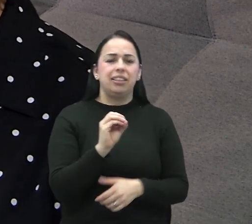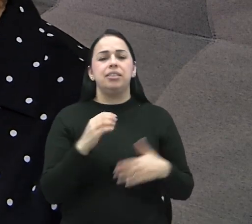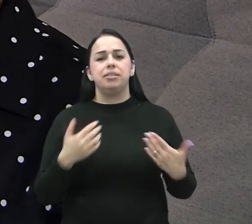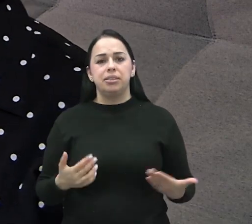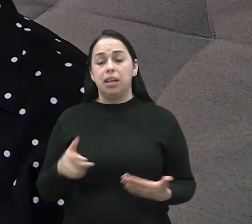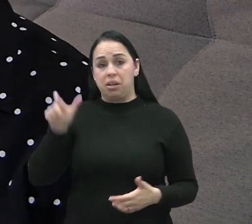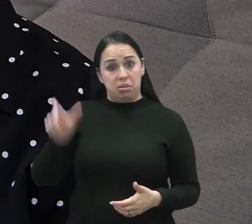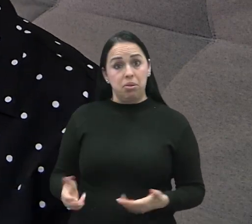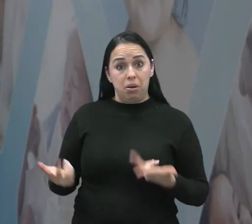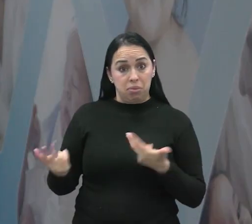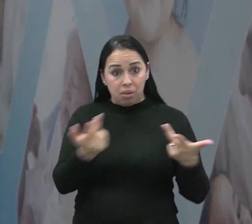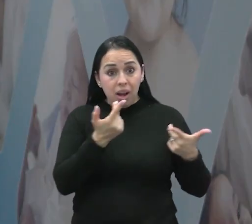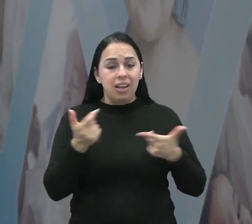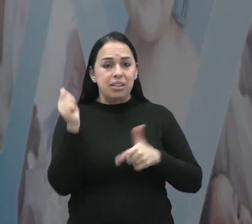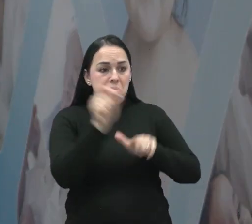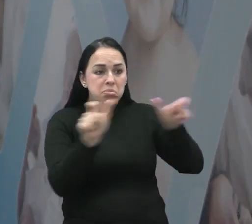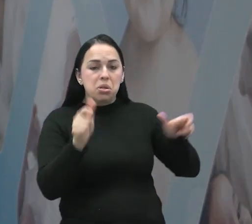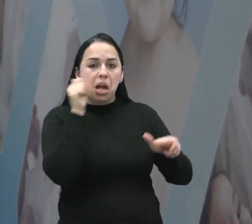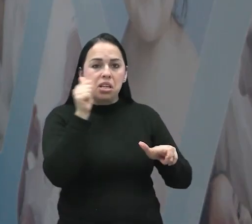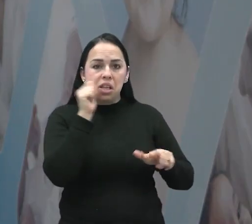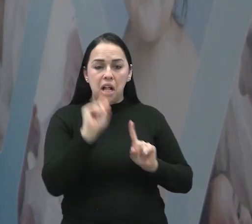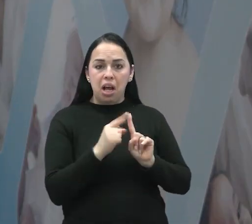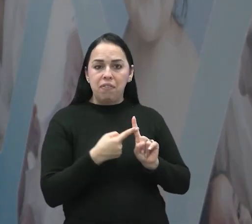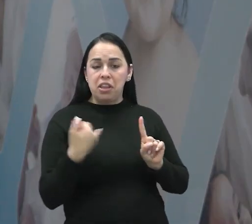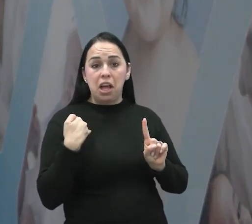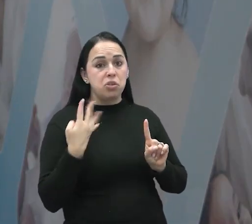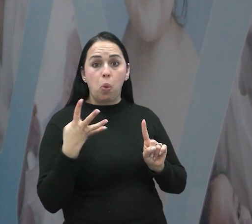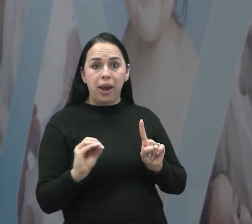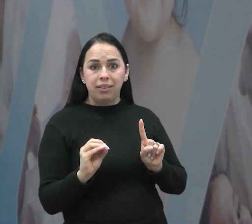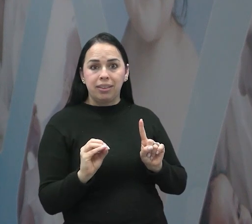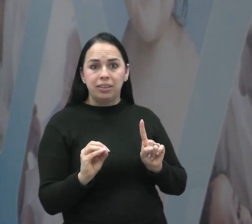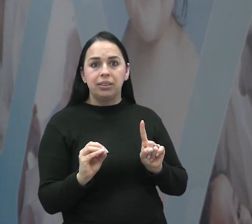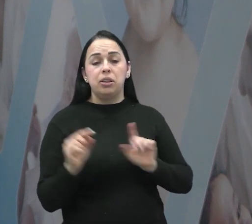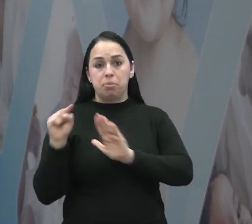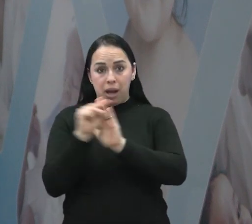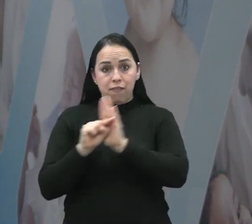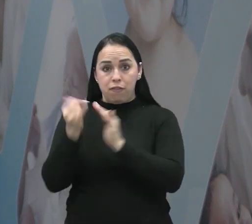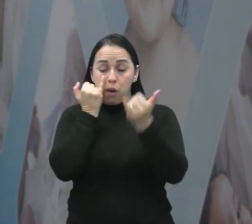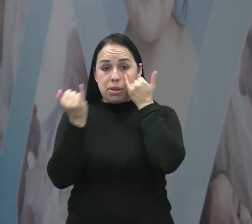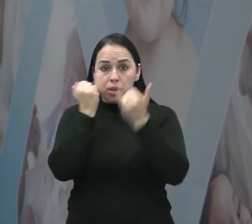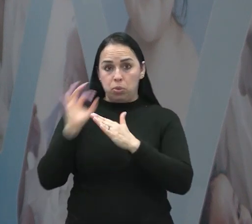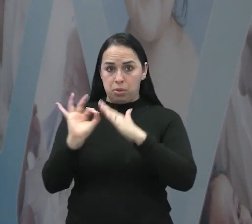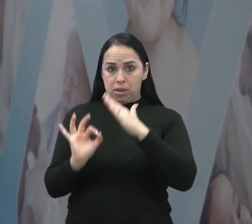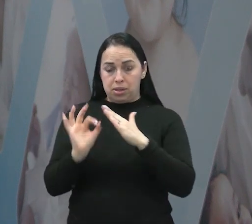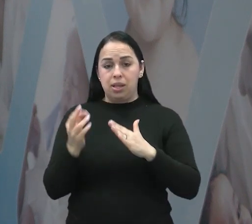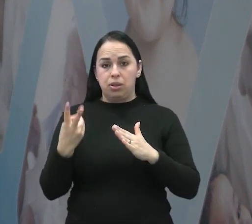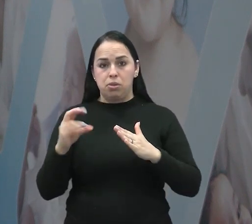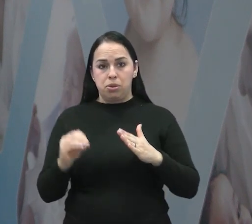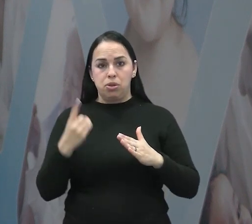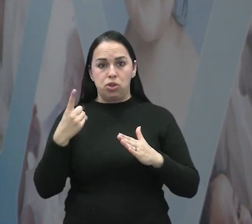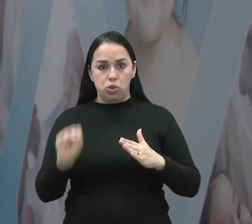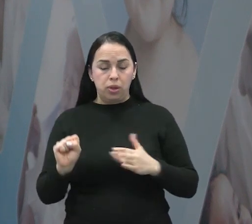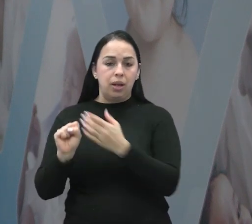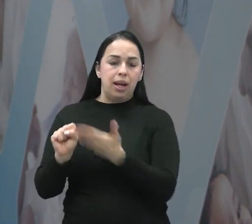30 e filho depois de casada. E assim como a Aretha, mais mulheres estão engravidando após os 40 anos. Dados do IBGE